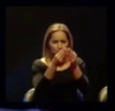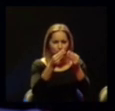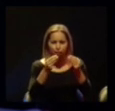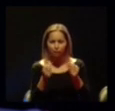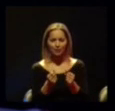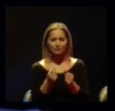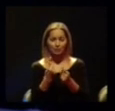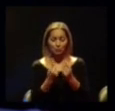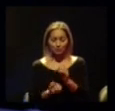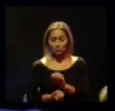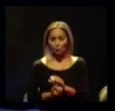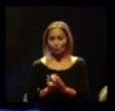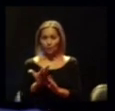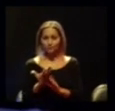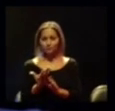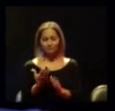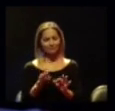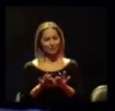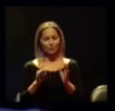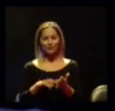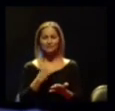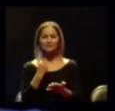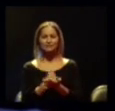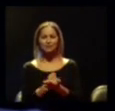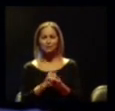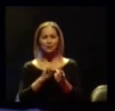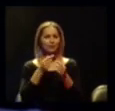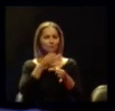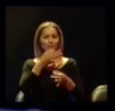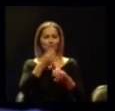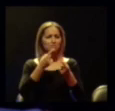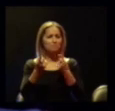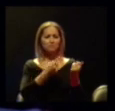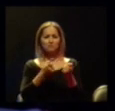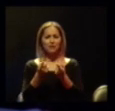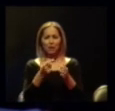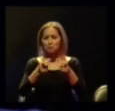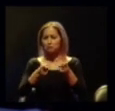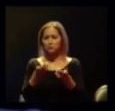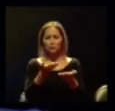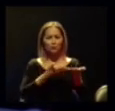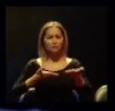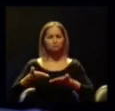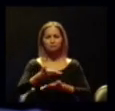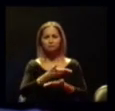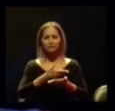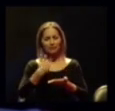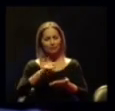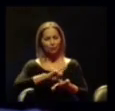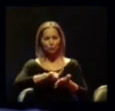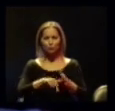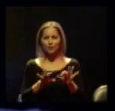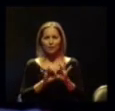de algo que nasce, como sempre, da simples troca de palavras entre pessoas que partilham o projeto